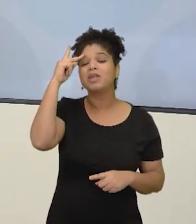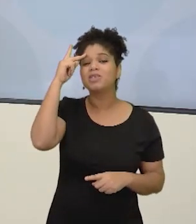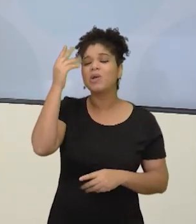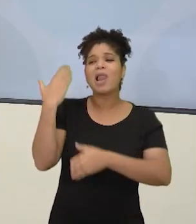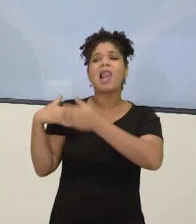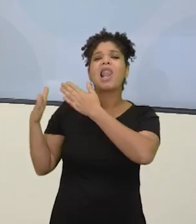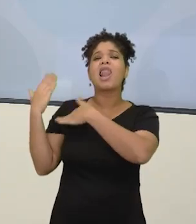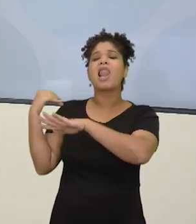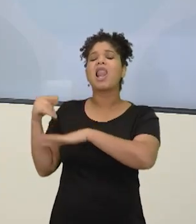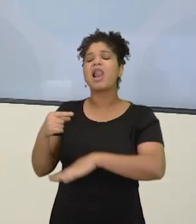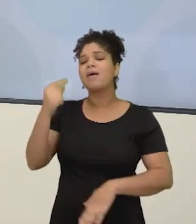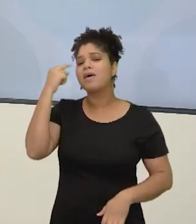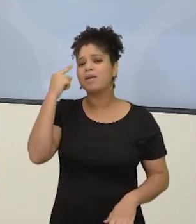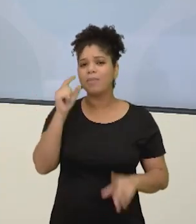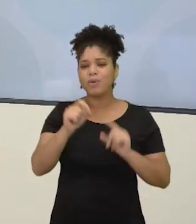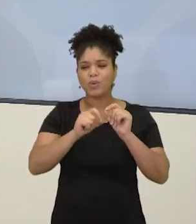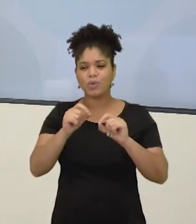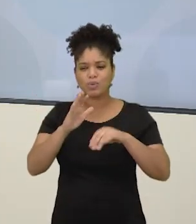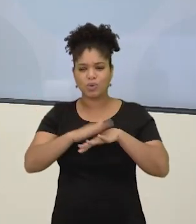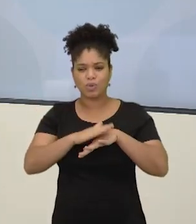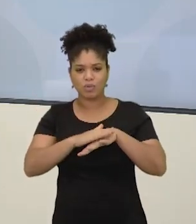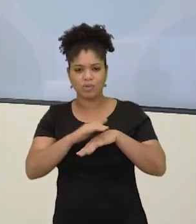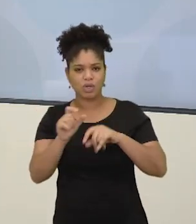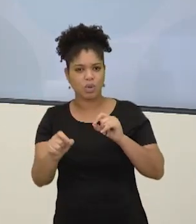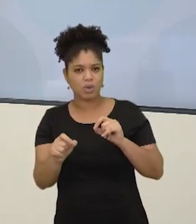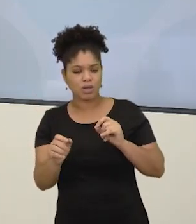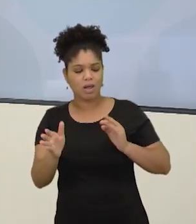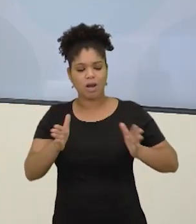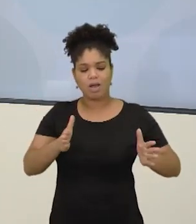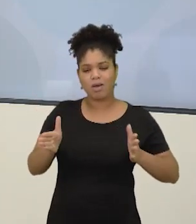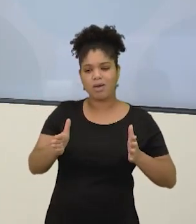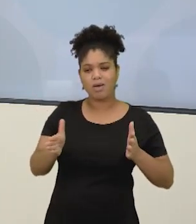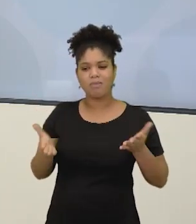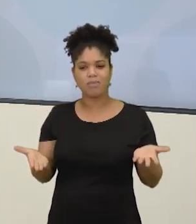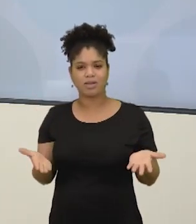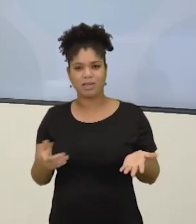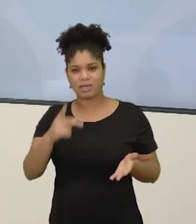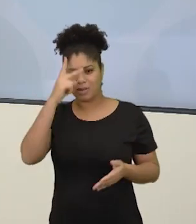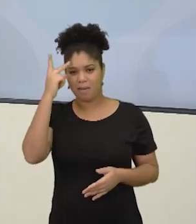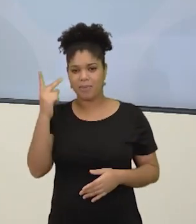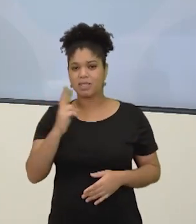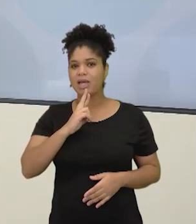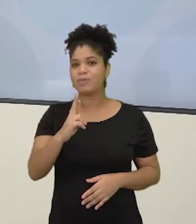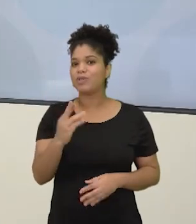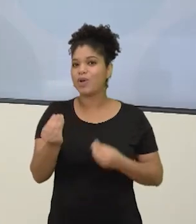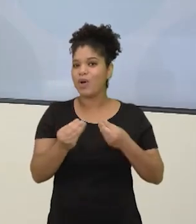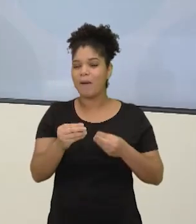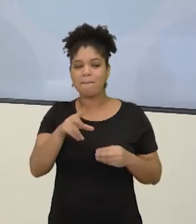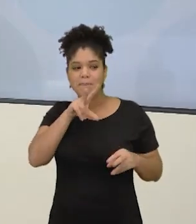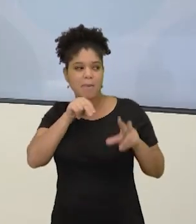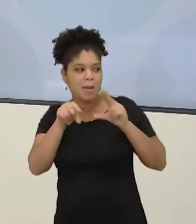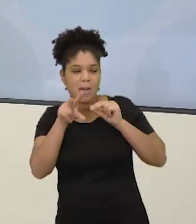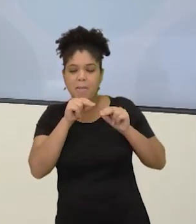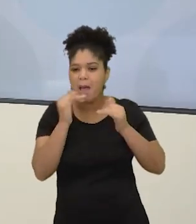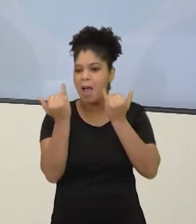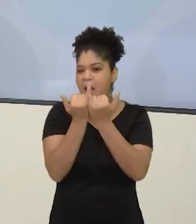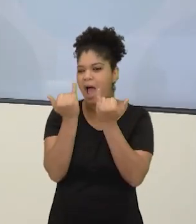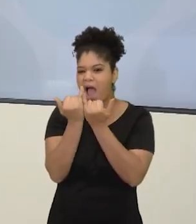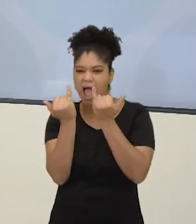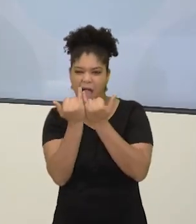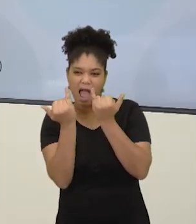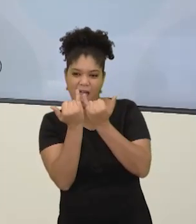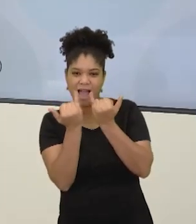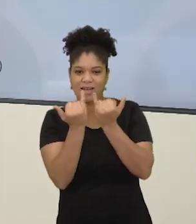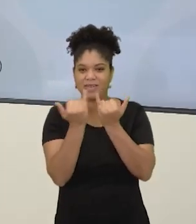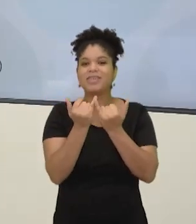pessoas faziam entre uma coisa e outra, como é que as pessoas respondiam, como é que era a fofoca, o debate, né? Isso está